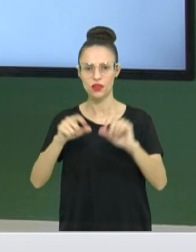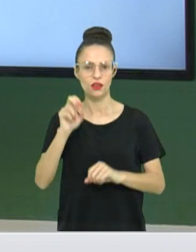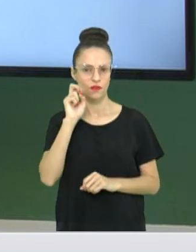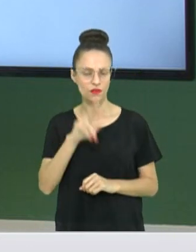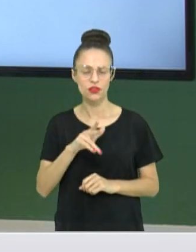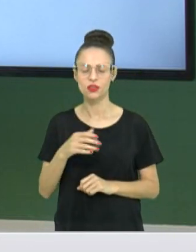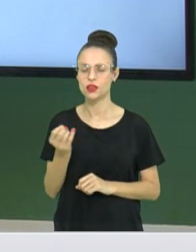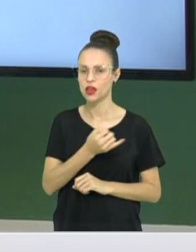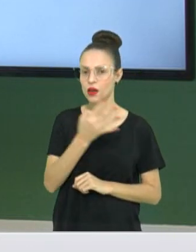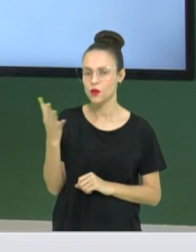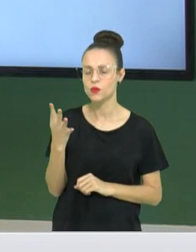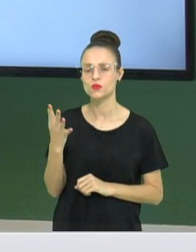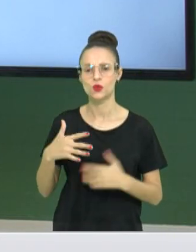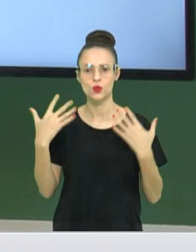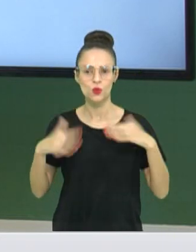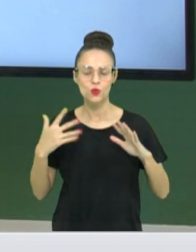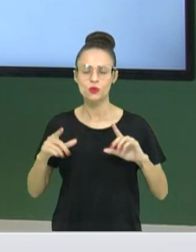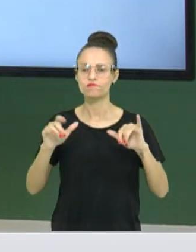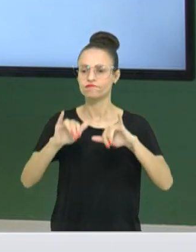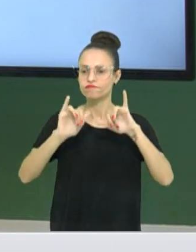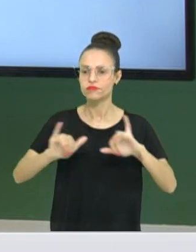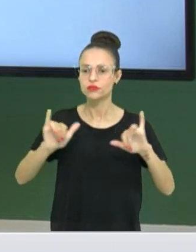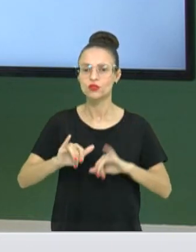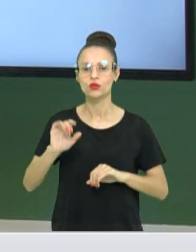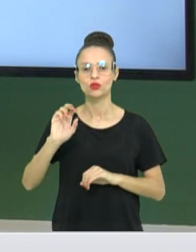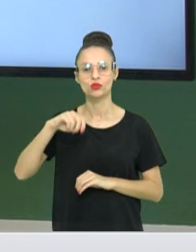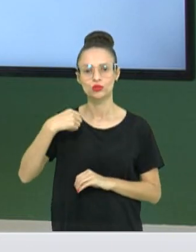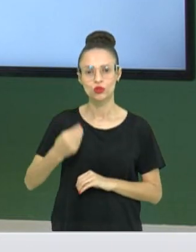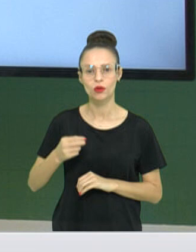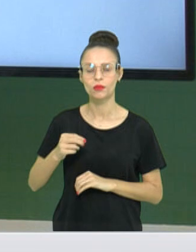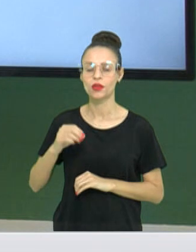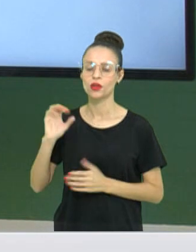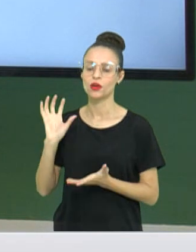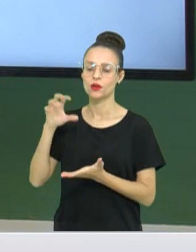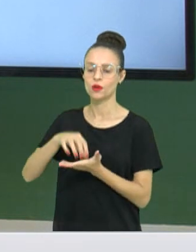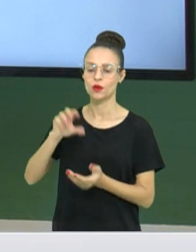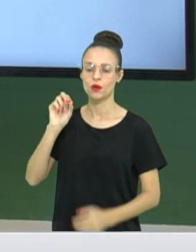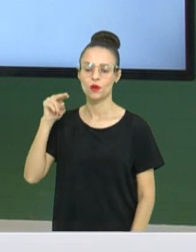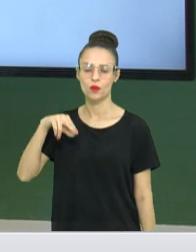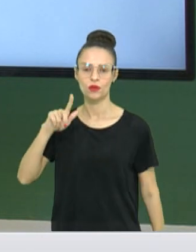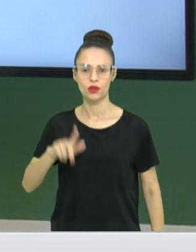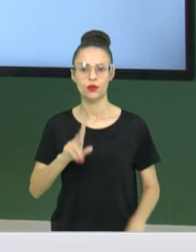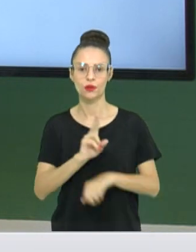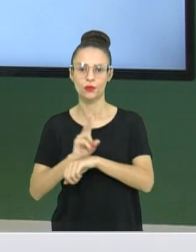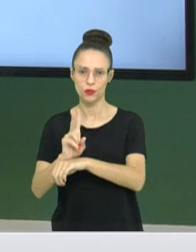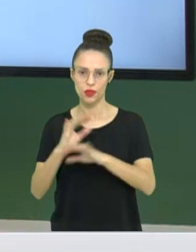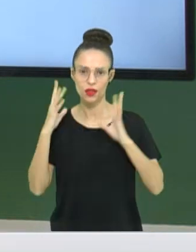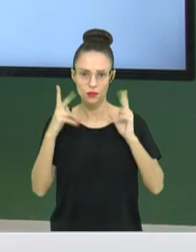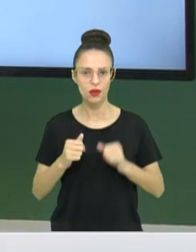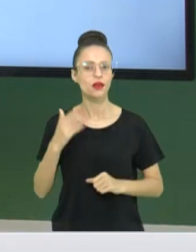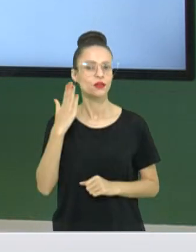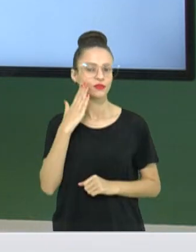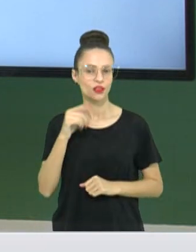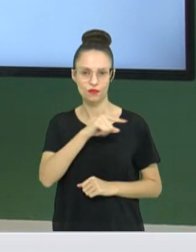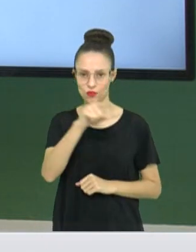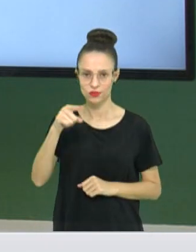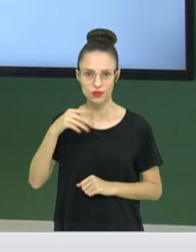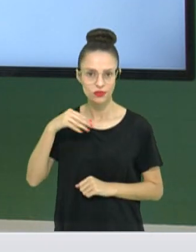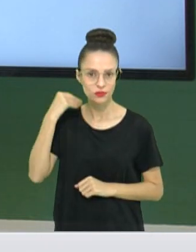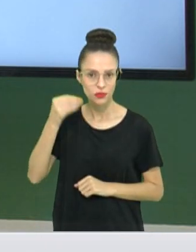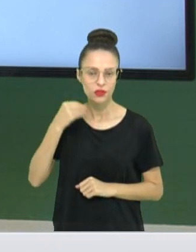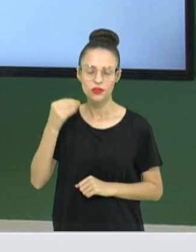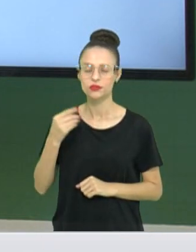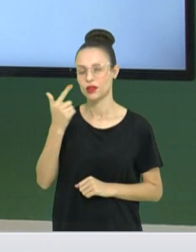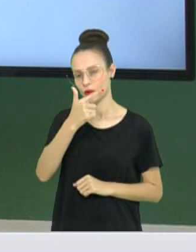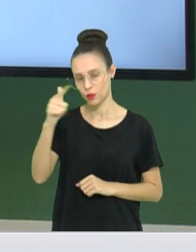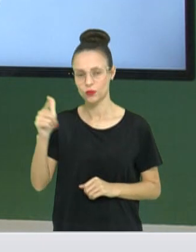algumas reportagens e reportagens também de organizações que cuidam desses animais, tá certo? Eu sei que a sua experiência pode